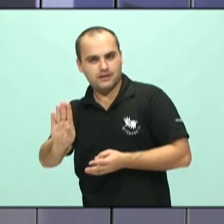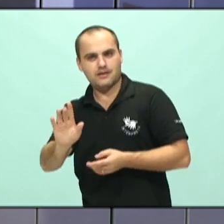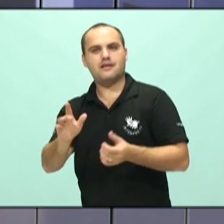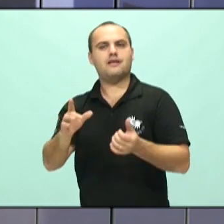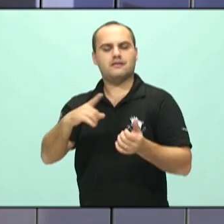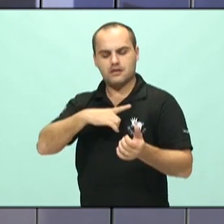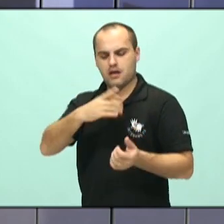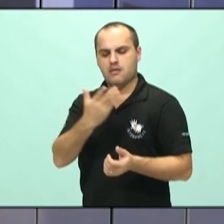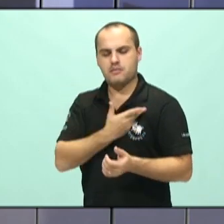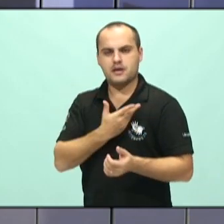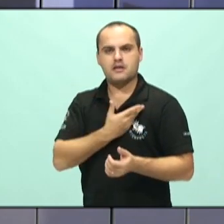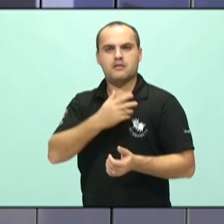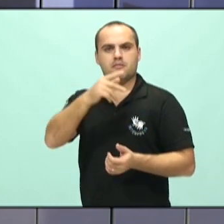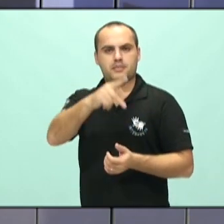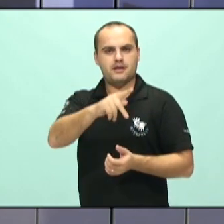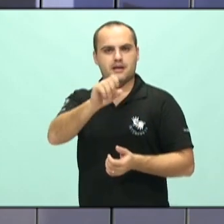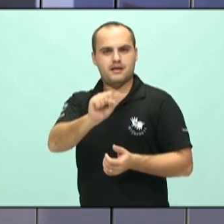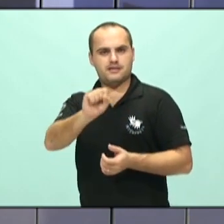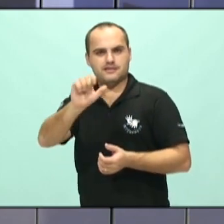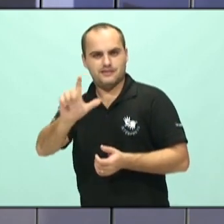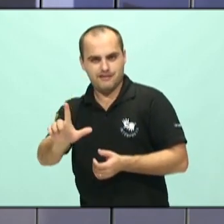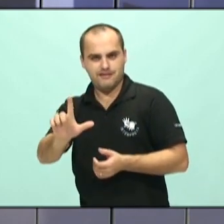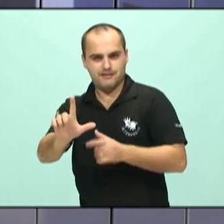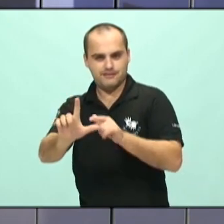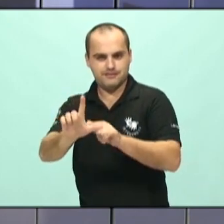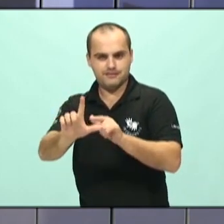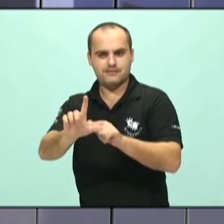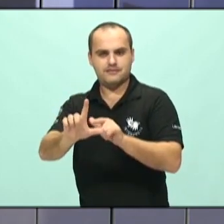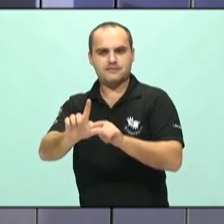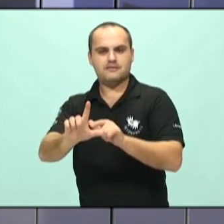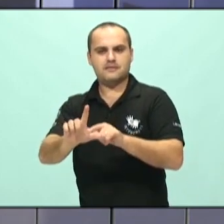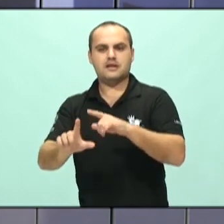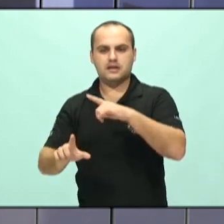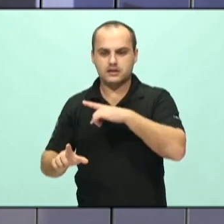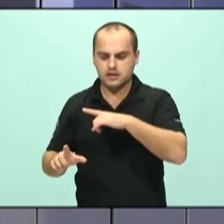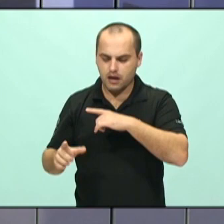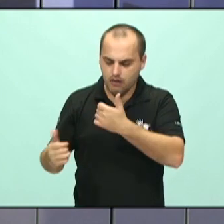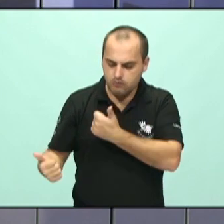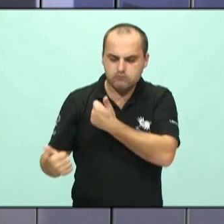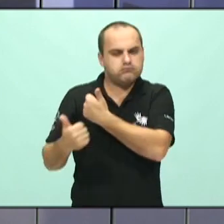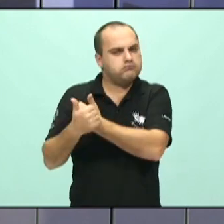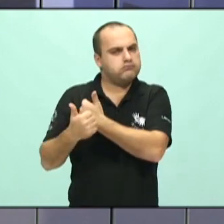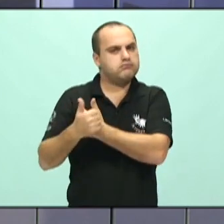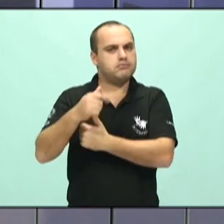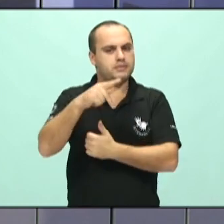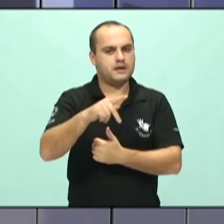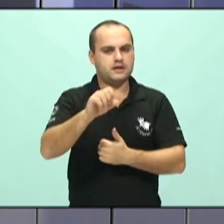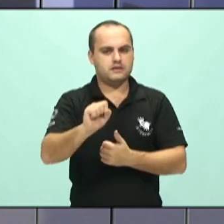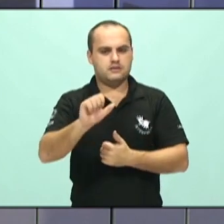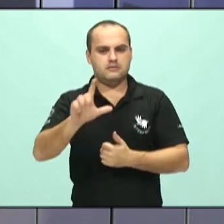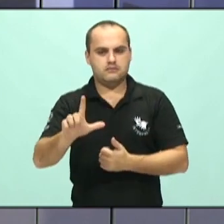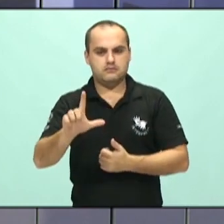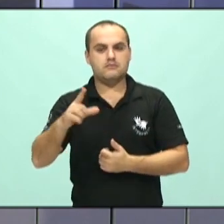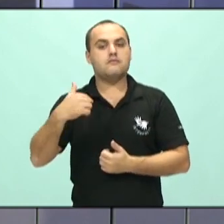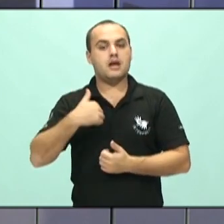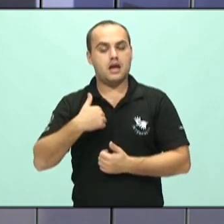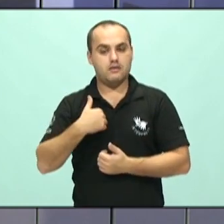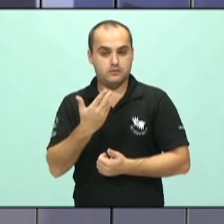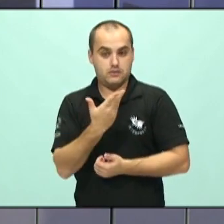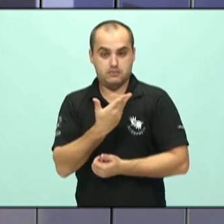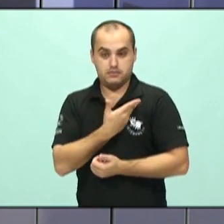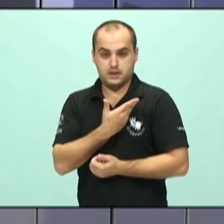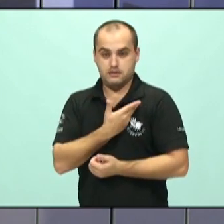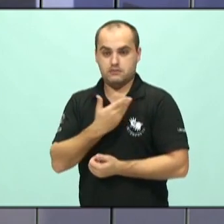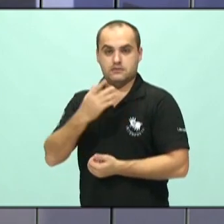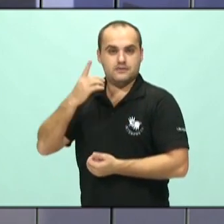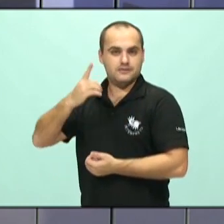tenho amigos no PSL, o qual a gente tem bastante proximidade, porque eu sou amigo pessoal, inclusive,